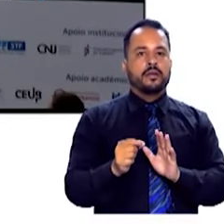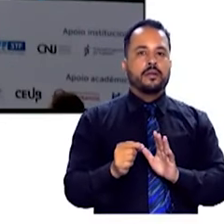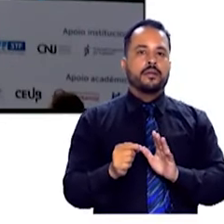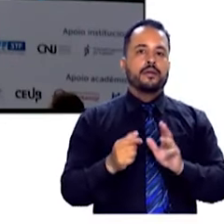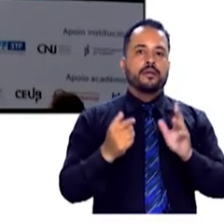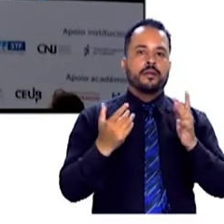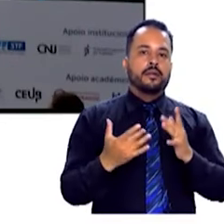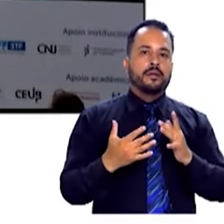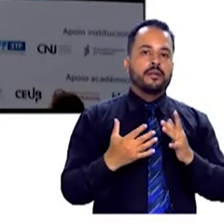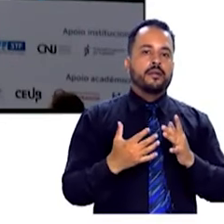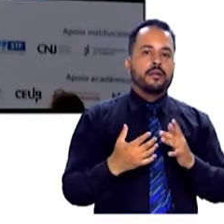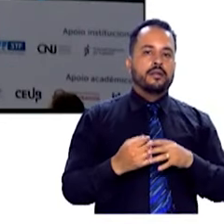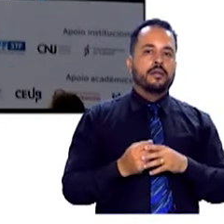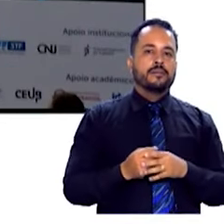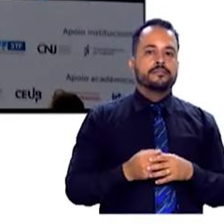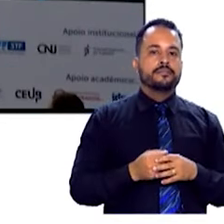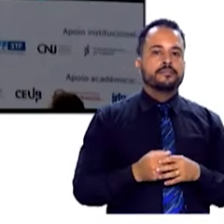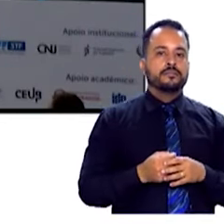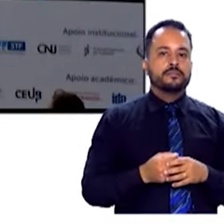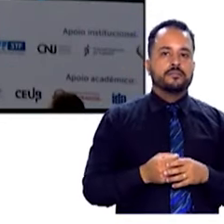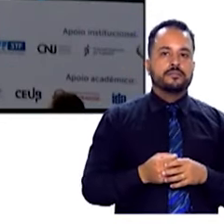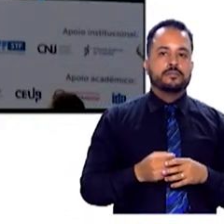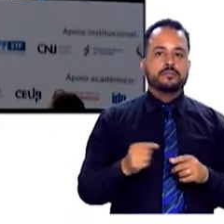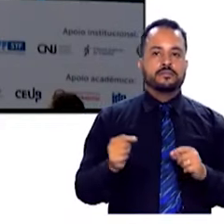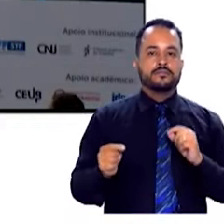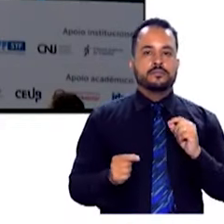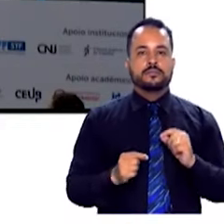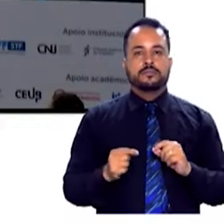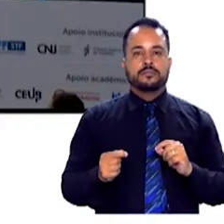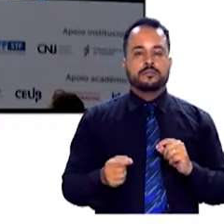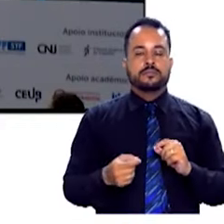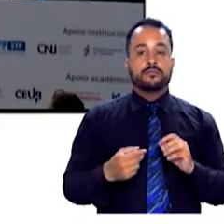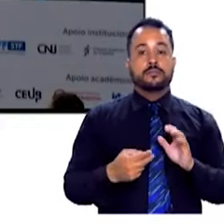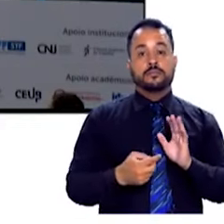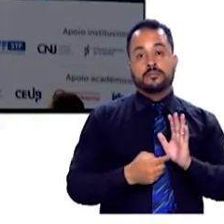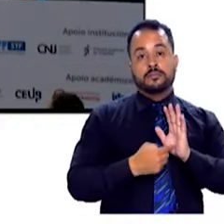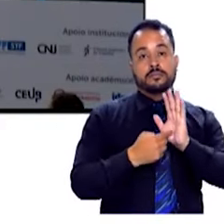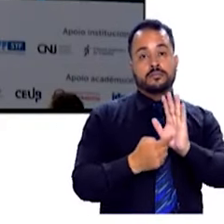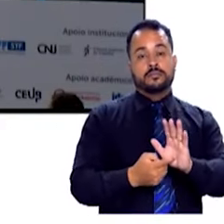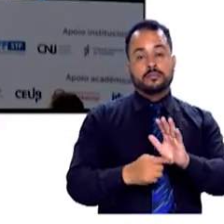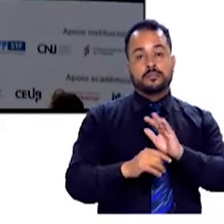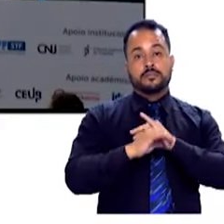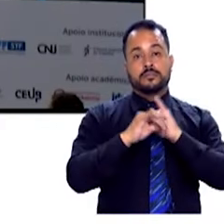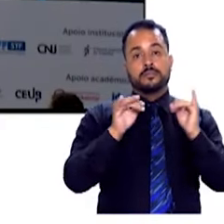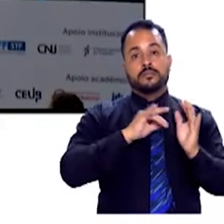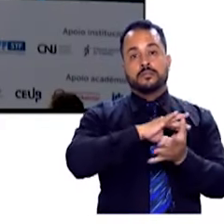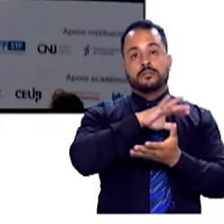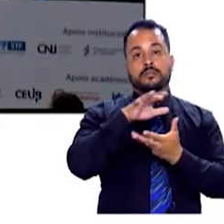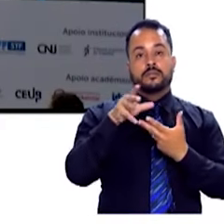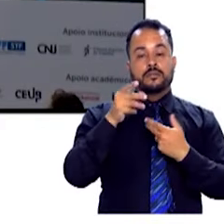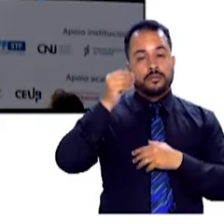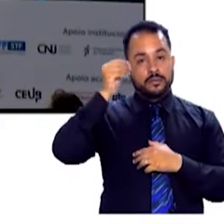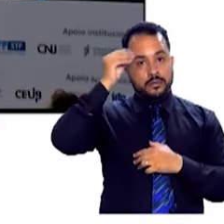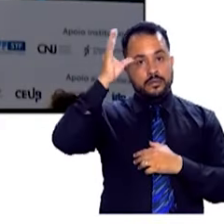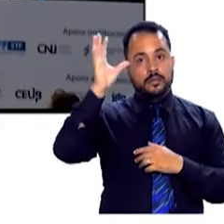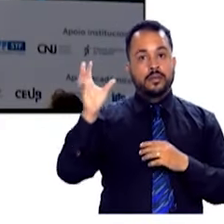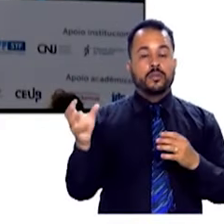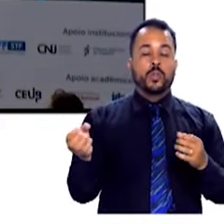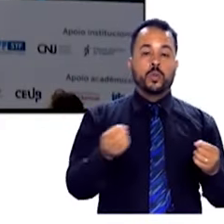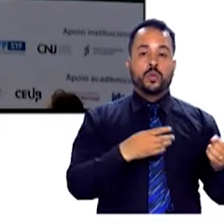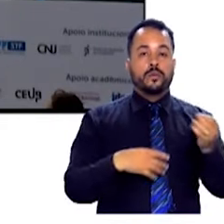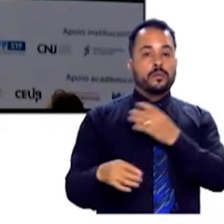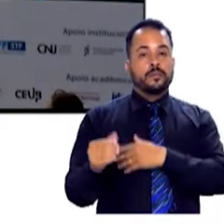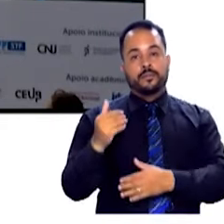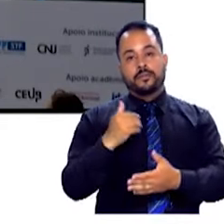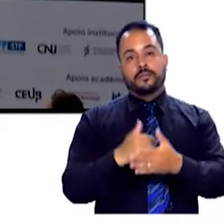absoluta eh conseguimos transmitir a magistratura Nacional conhecimentos novos e aperfeiçoamento suficiente